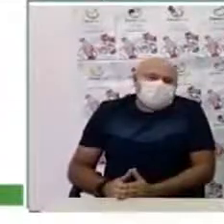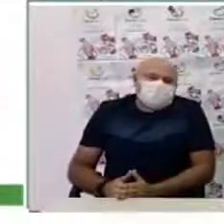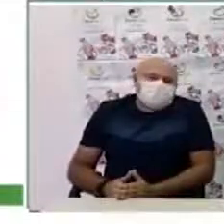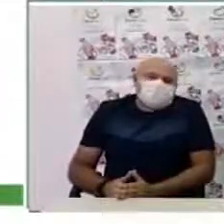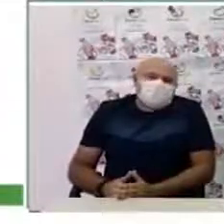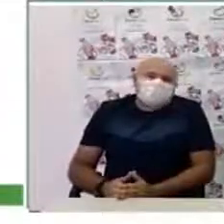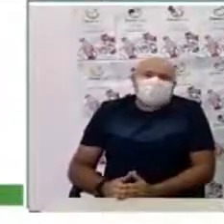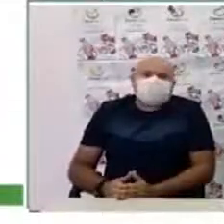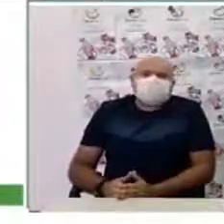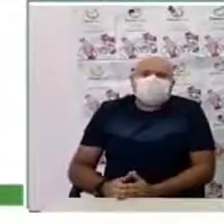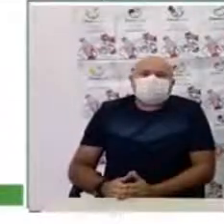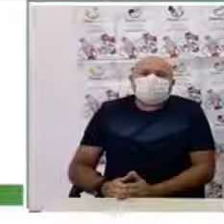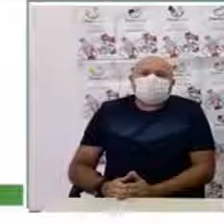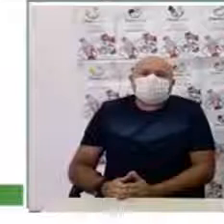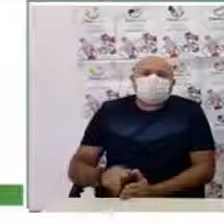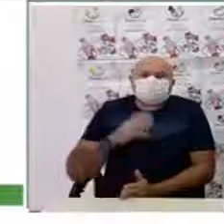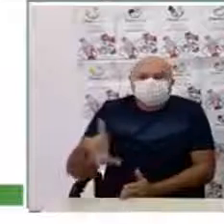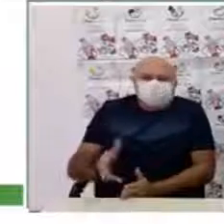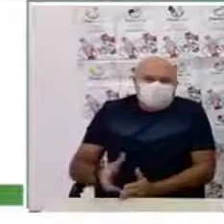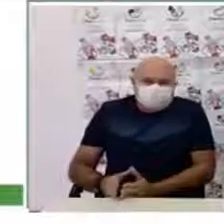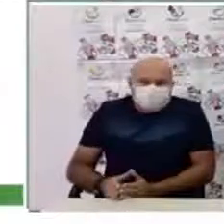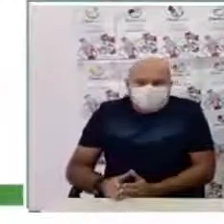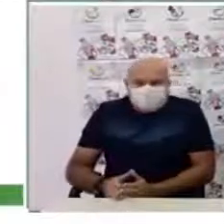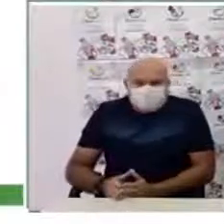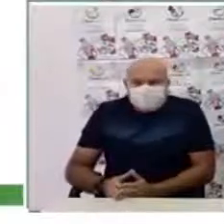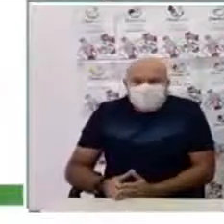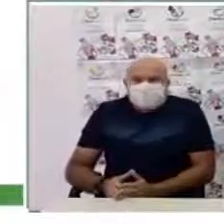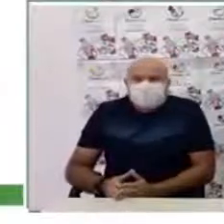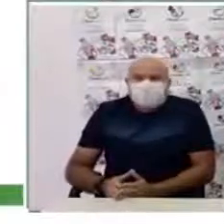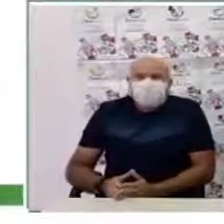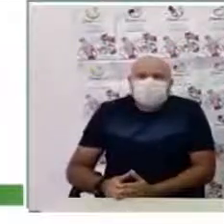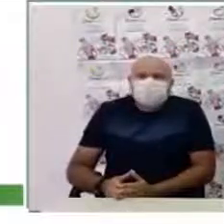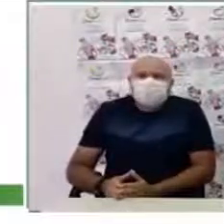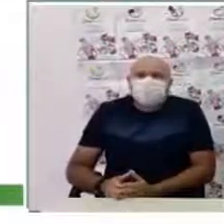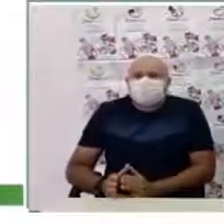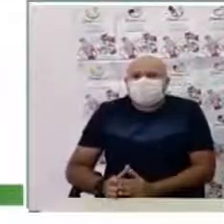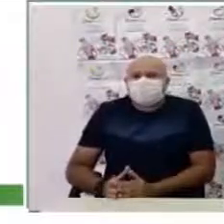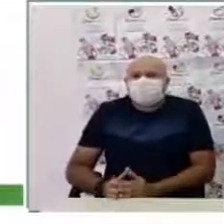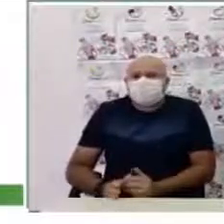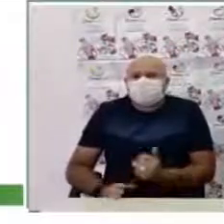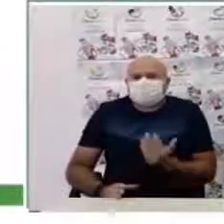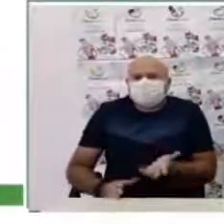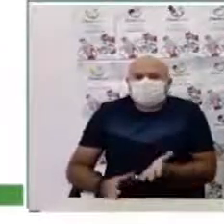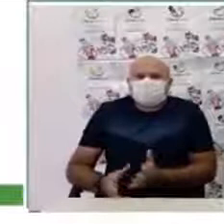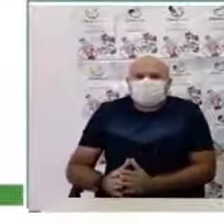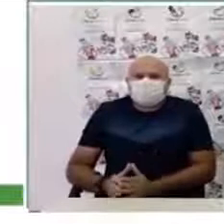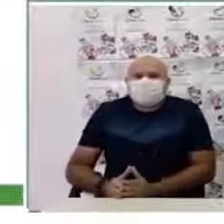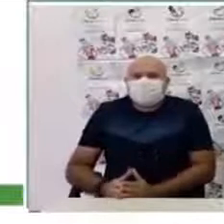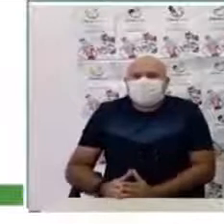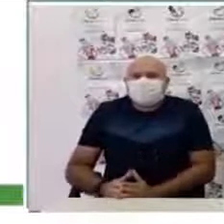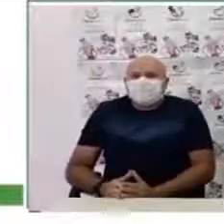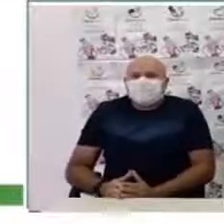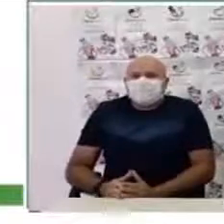Thomson usou para embasar a sua ideia, o seu modelo atômico. E aí você vê do lado direito, hoje você já não encontrou